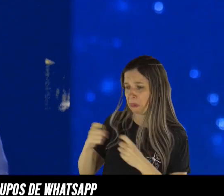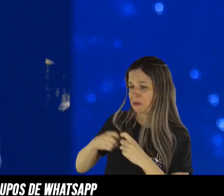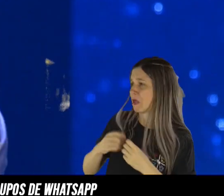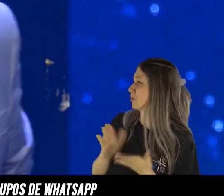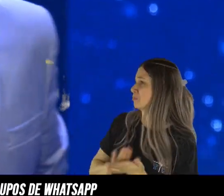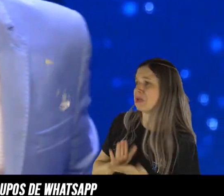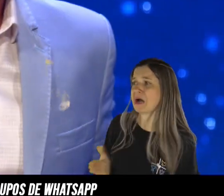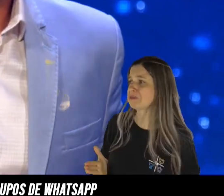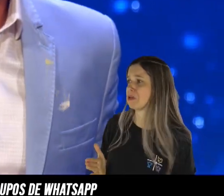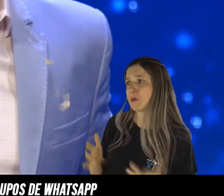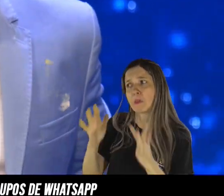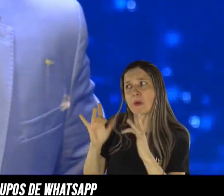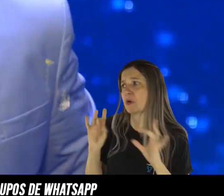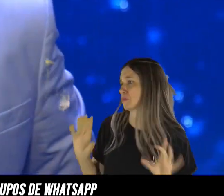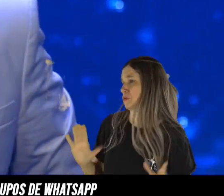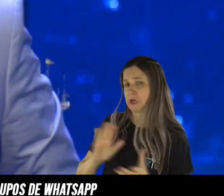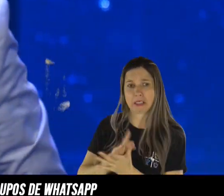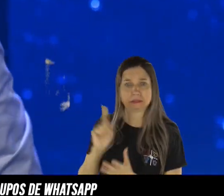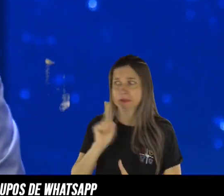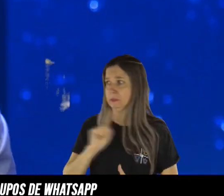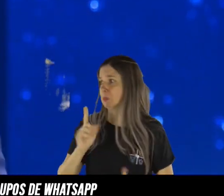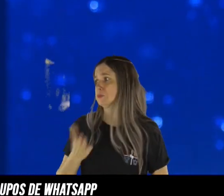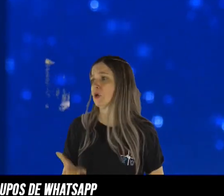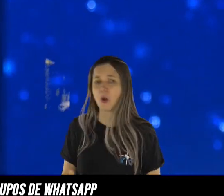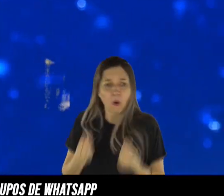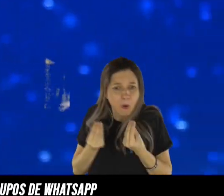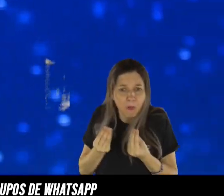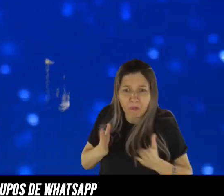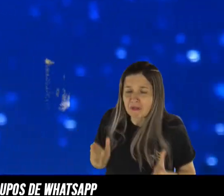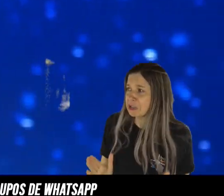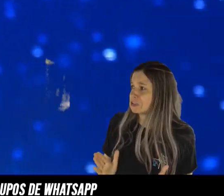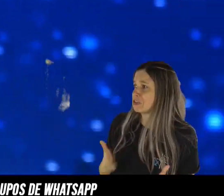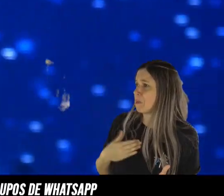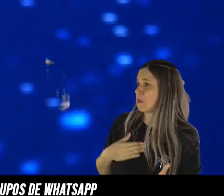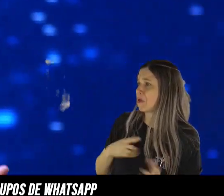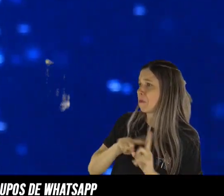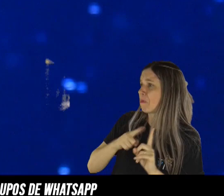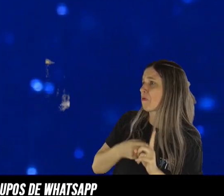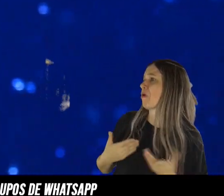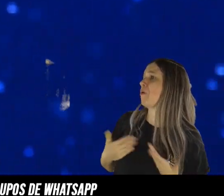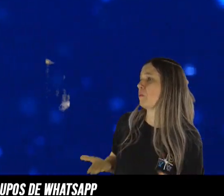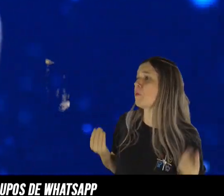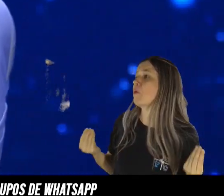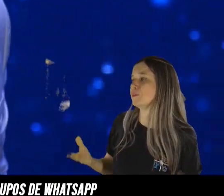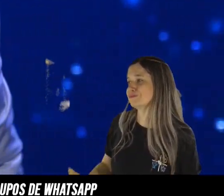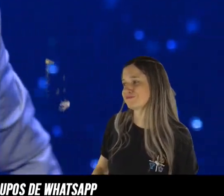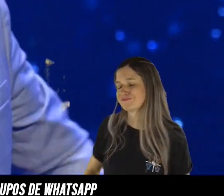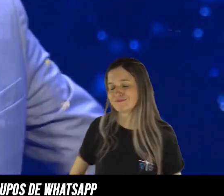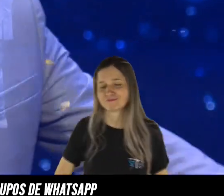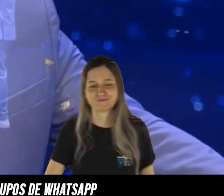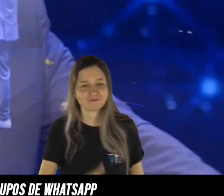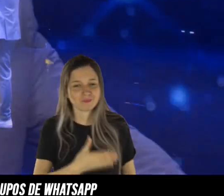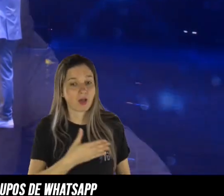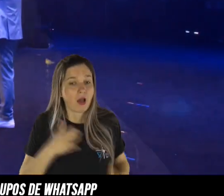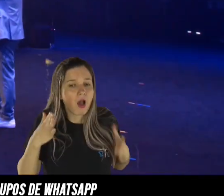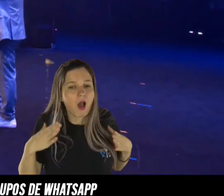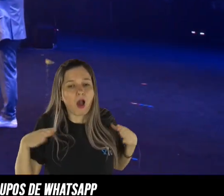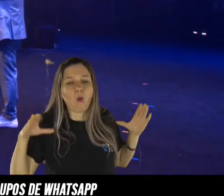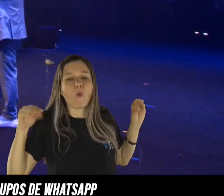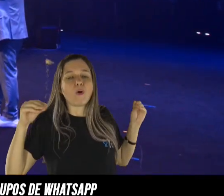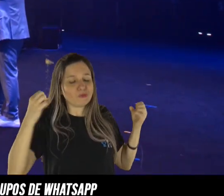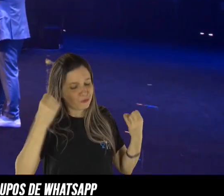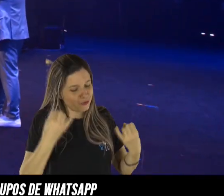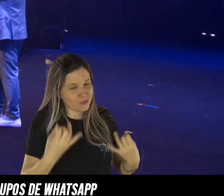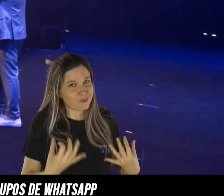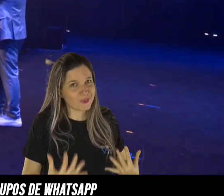Eu amo José. Como assim? Vou conceber um filho? Aí o anjo continua explicando lá em Lucas, no capítulo 1, versículo